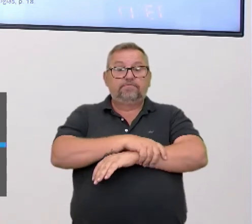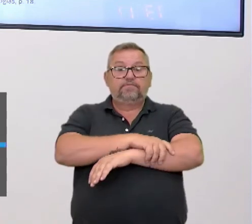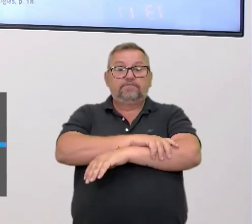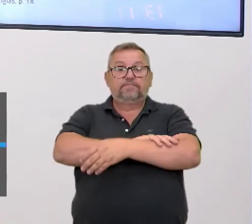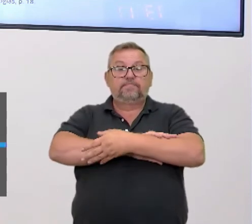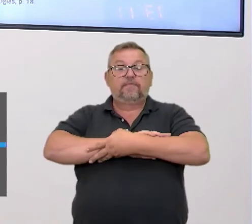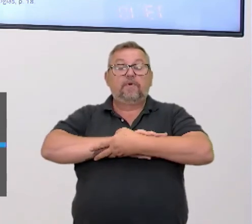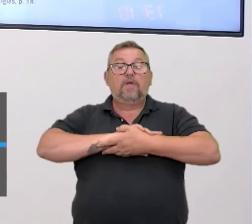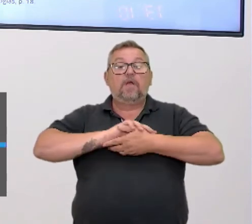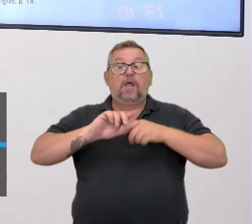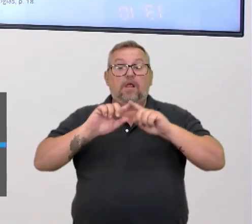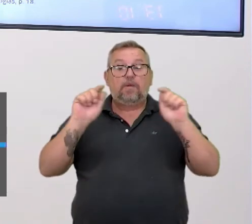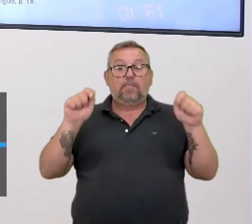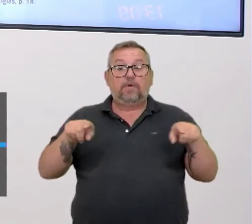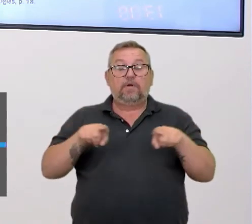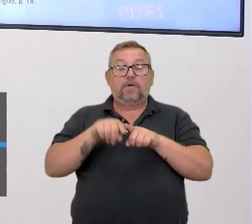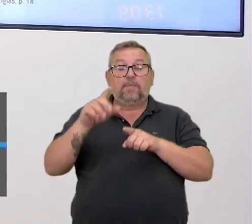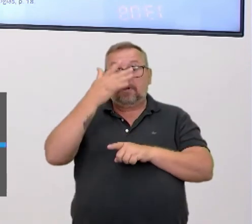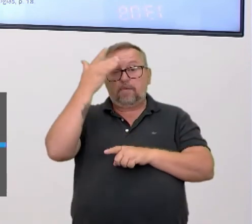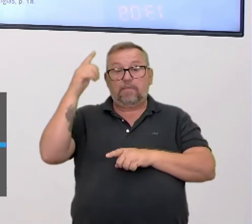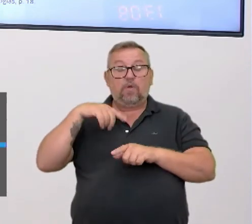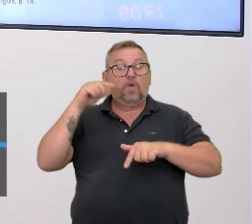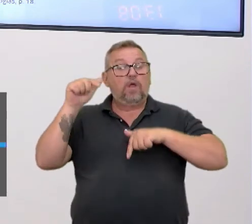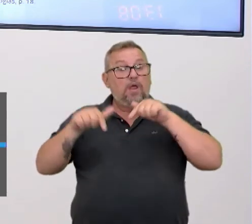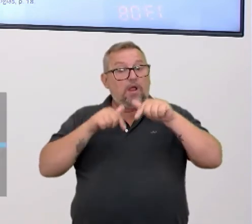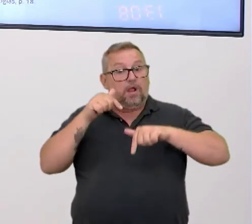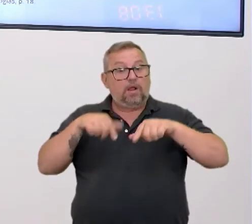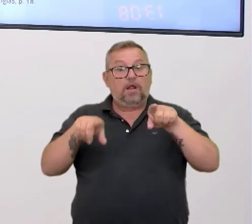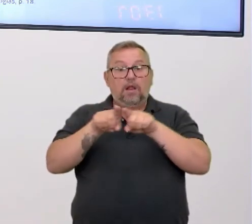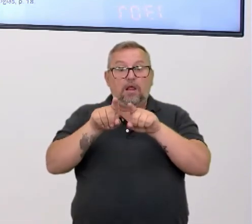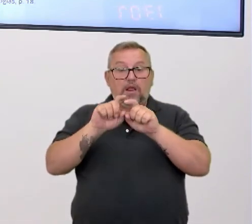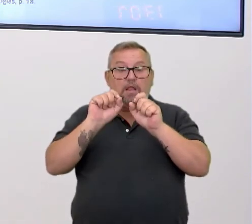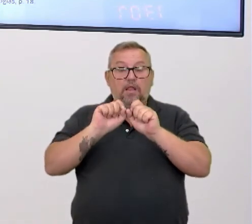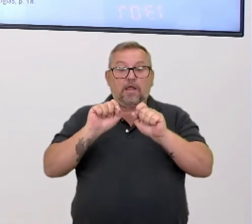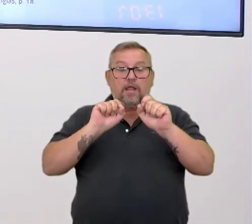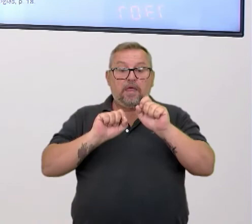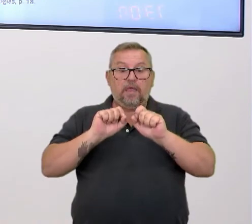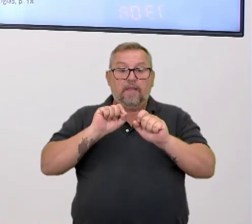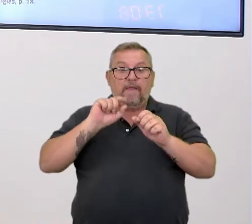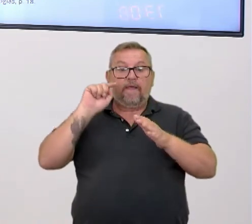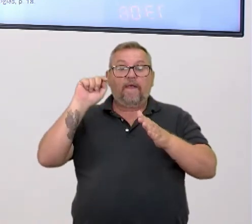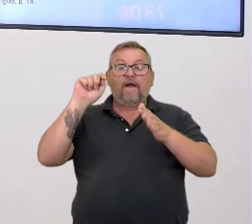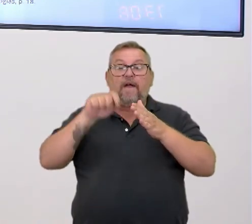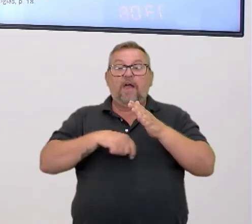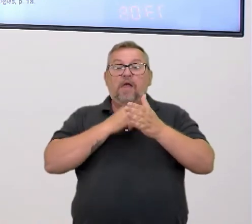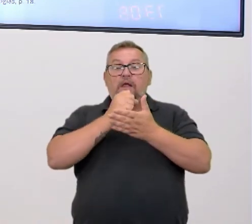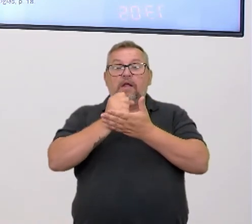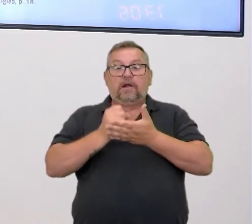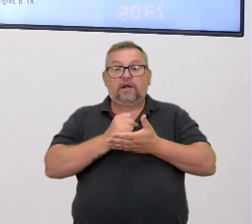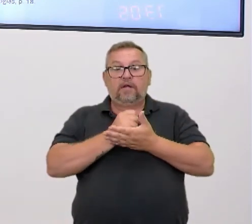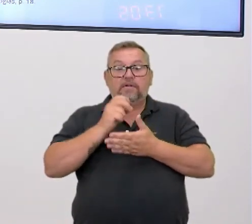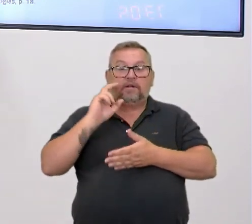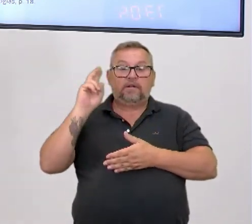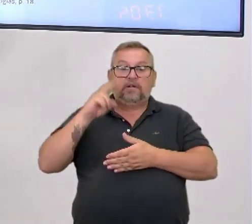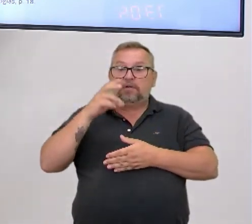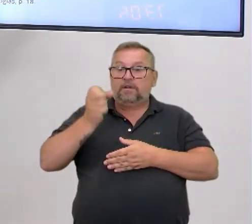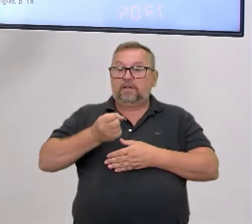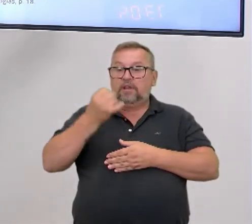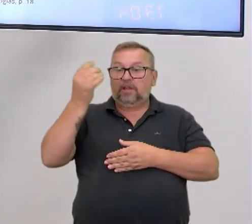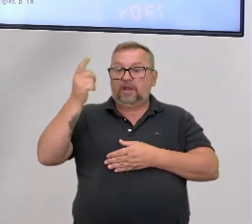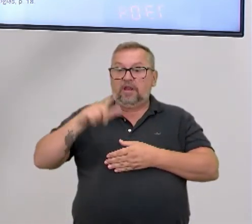Ele pode ter pessoas trabalhando para ele, além dele, e fazer esse registro. Então, aqui a gente abriu uma